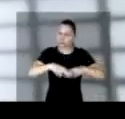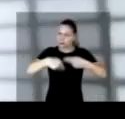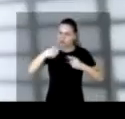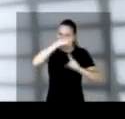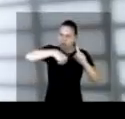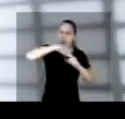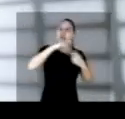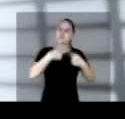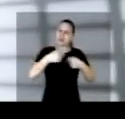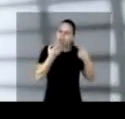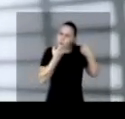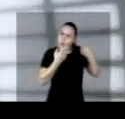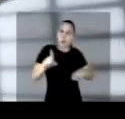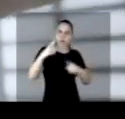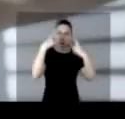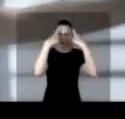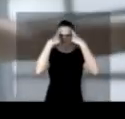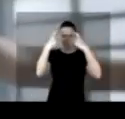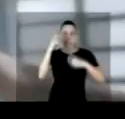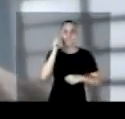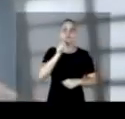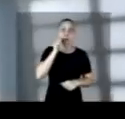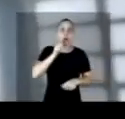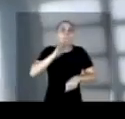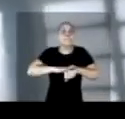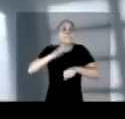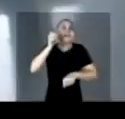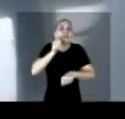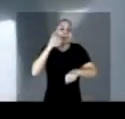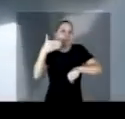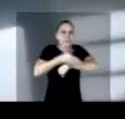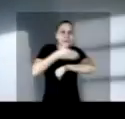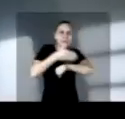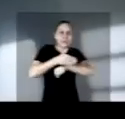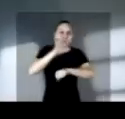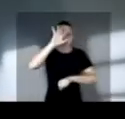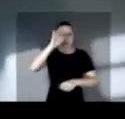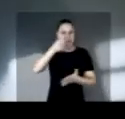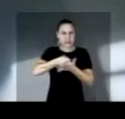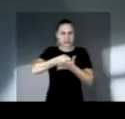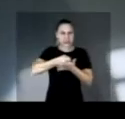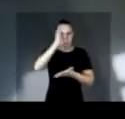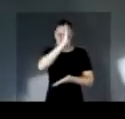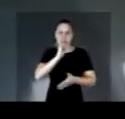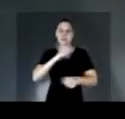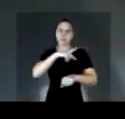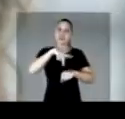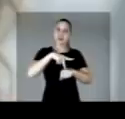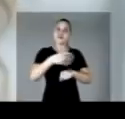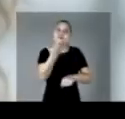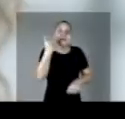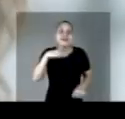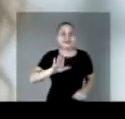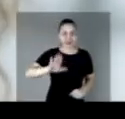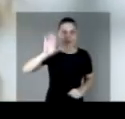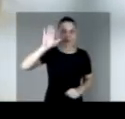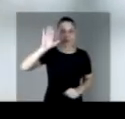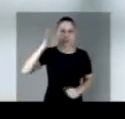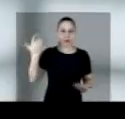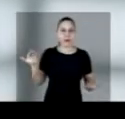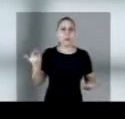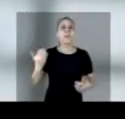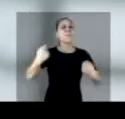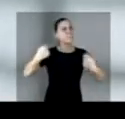Quando a sociedade combate a violência contra as mulheres, mais mulheres participam das decisões do país. Seja